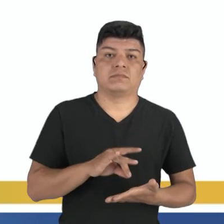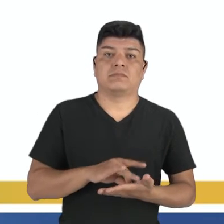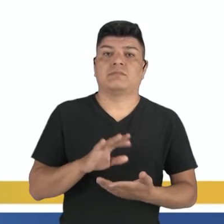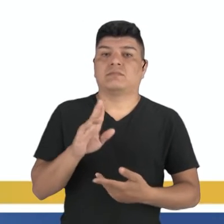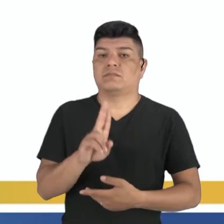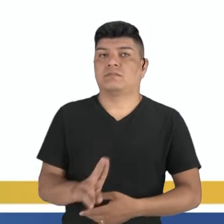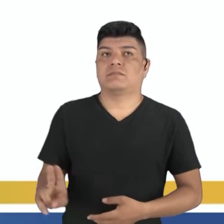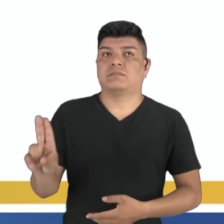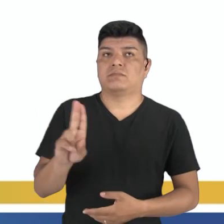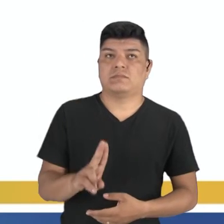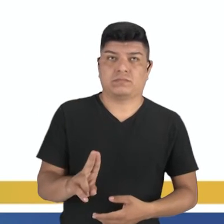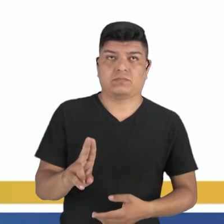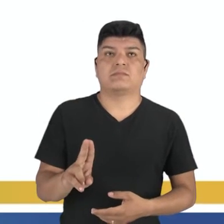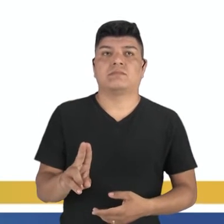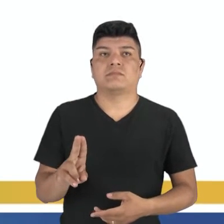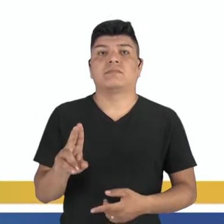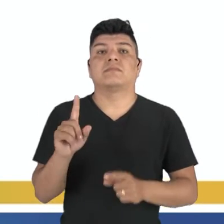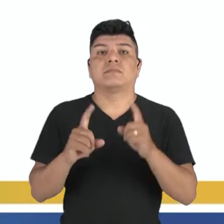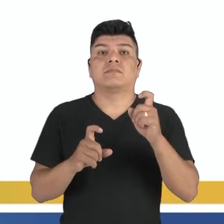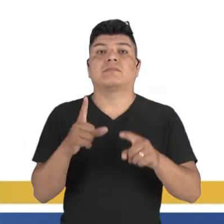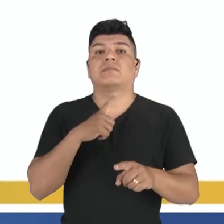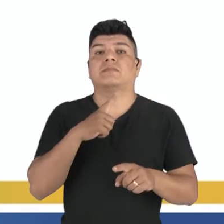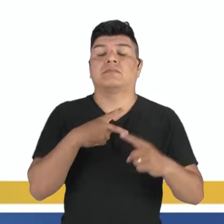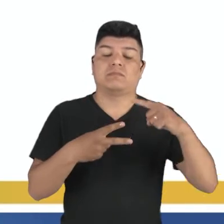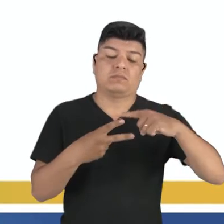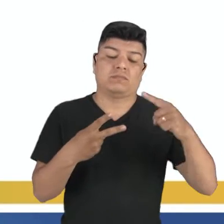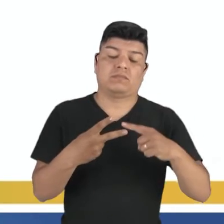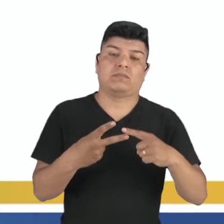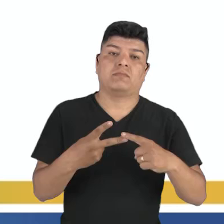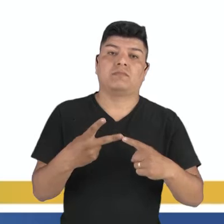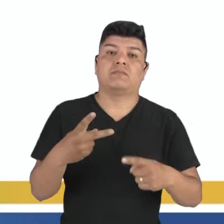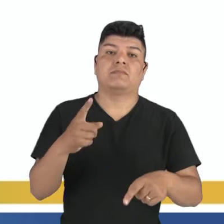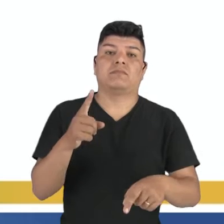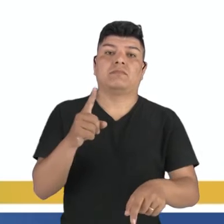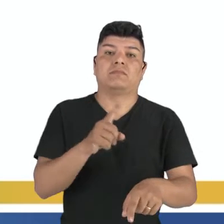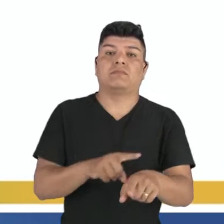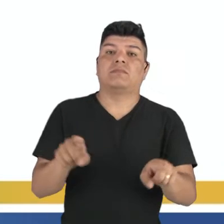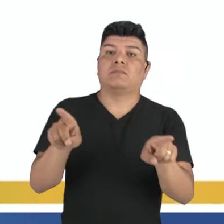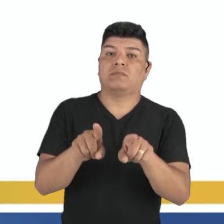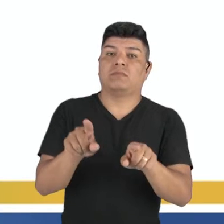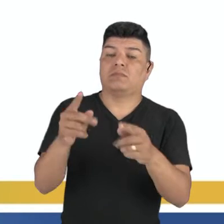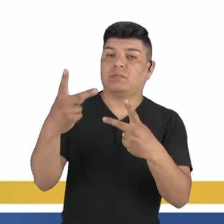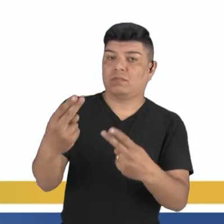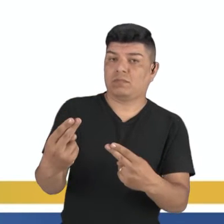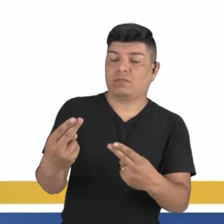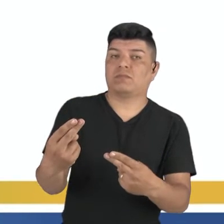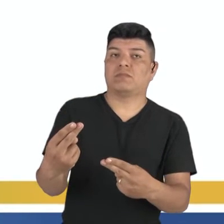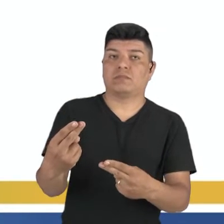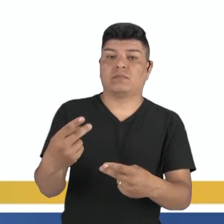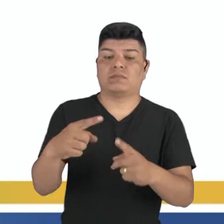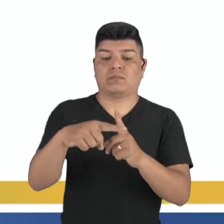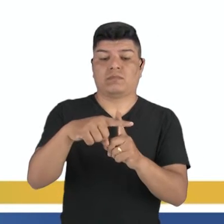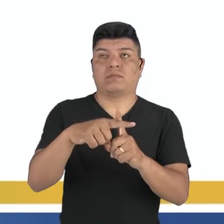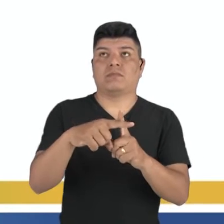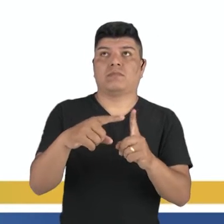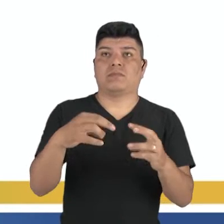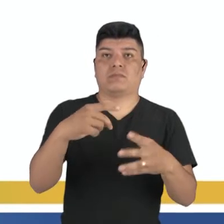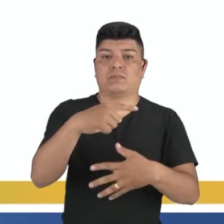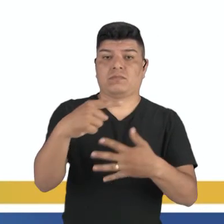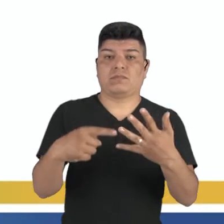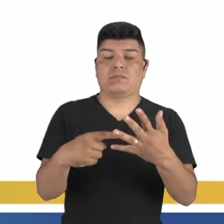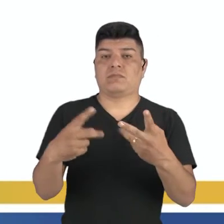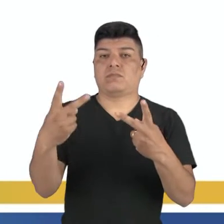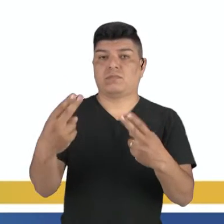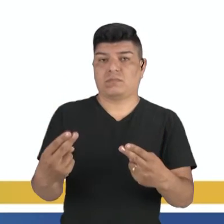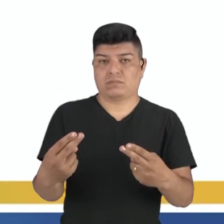aplica-se às expressões algébricas que envolvem 2 operações ao mesmo tempo. Então, fica definido que a soma dos produtos será